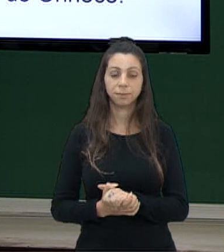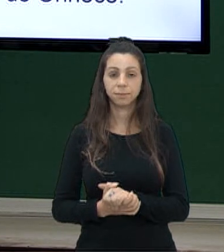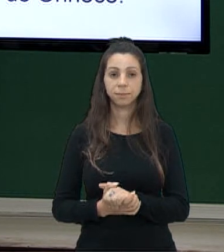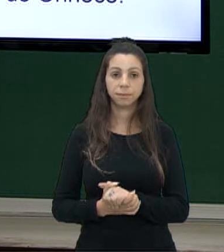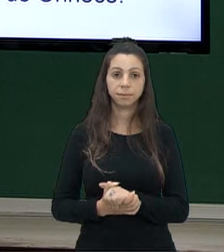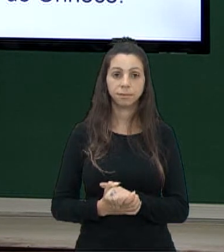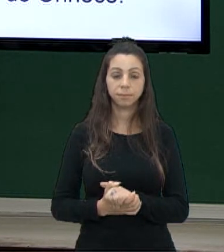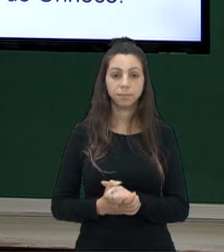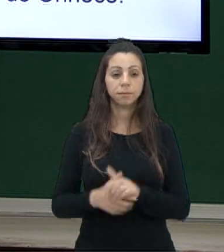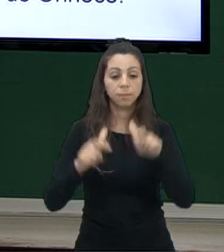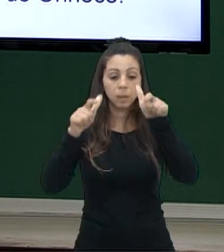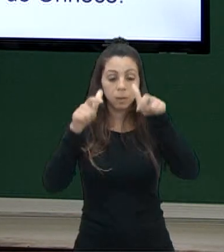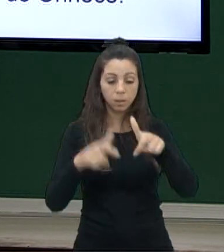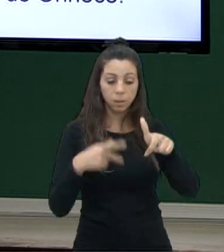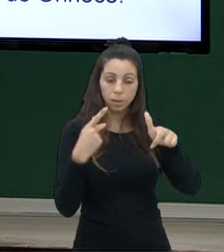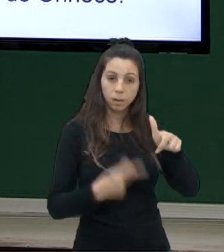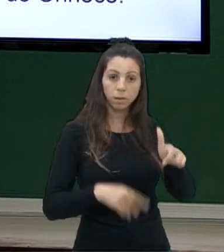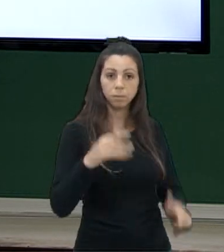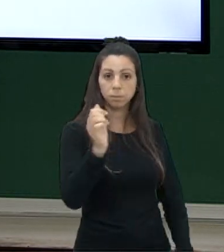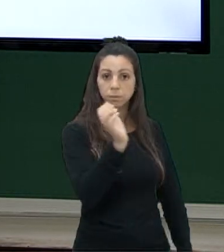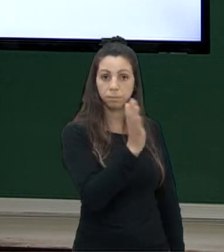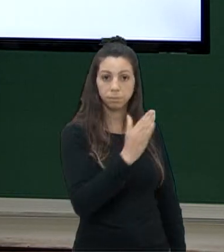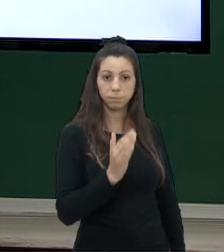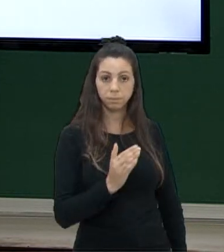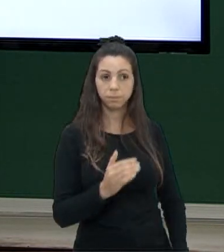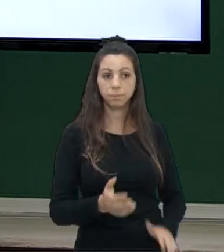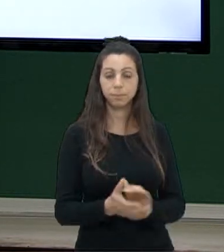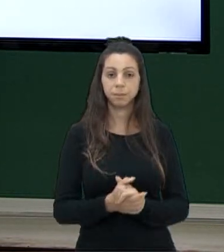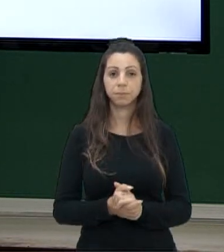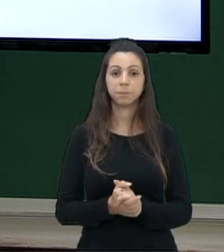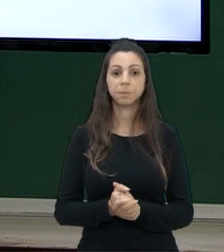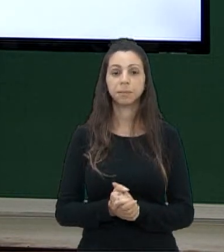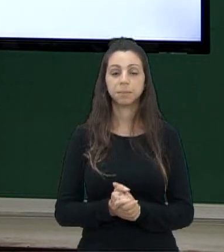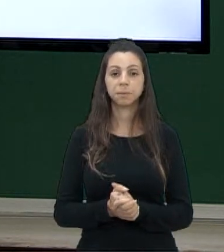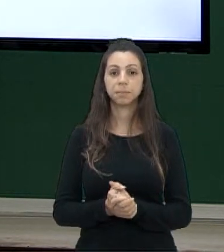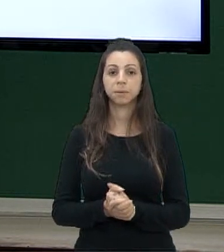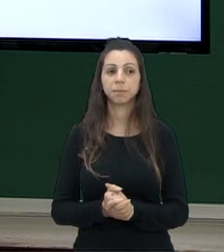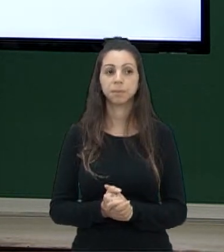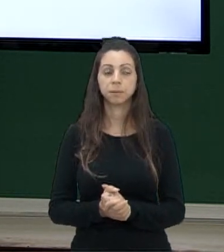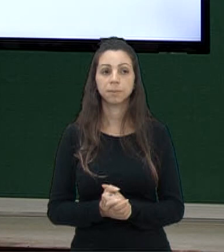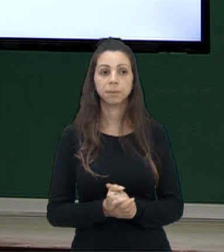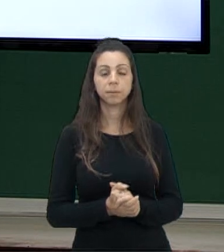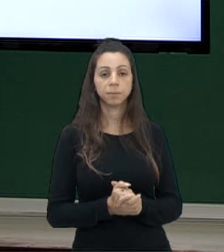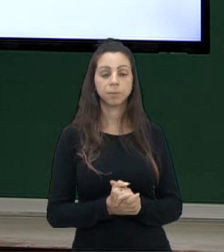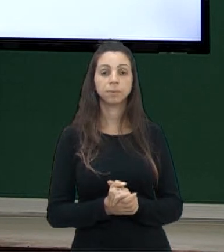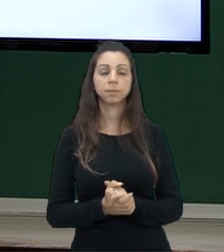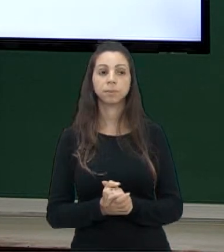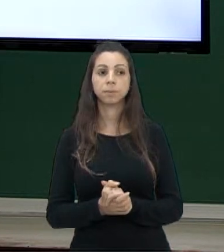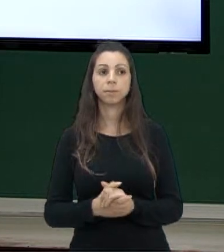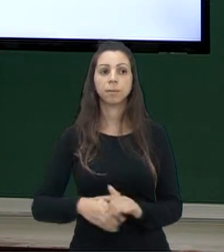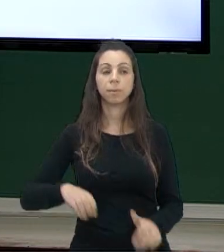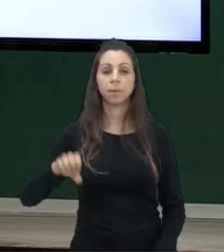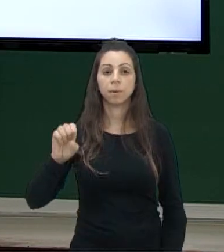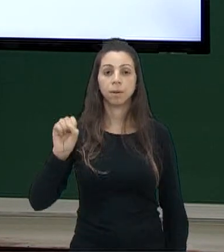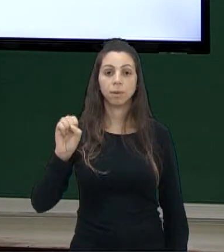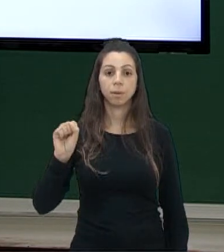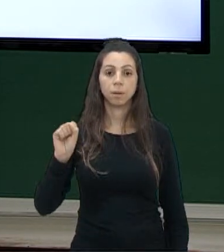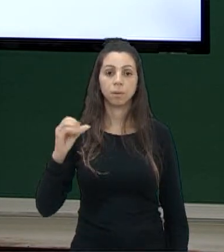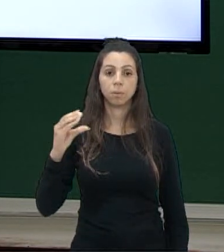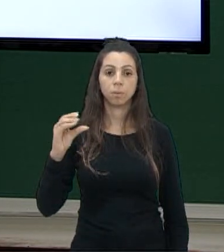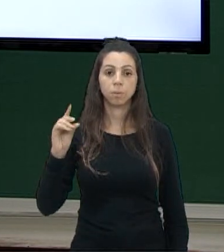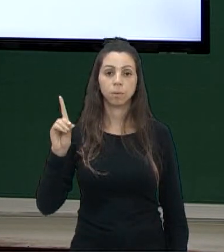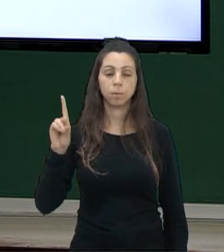Guianas localizado no território brasileiro. Aí nós temos o escudo do Brasil Central. O escudo do Brasil